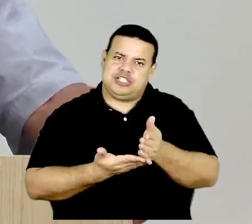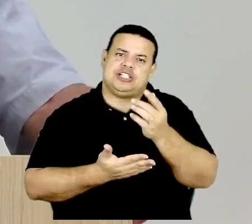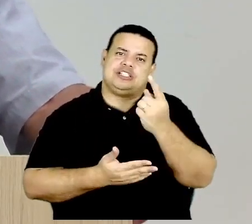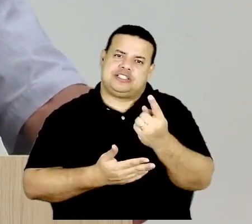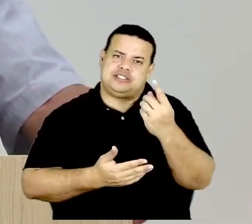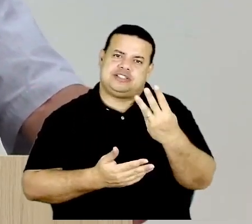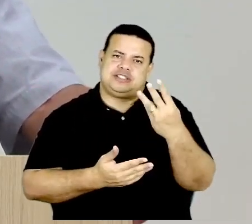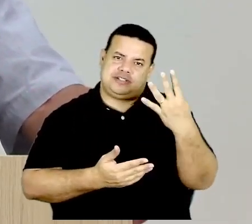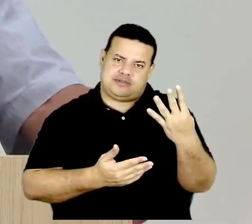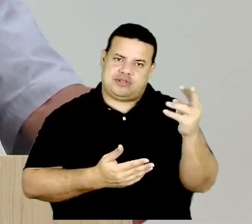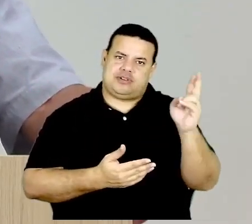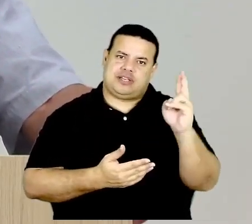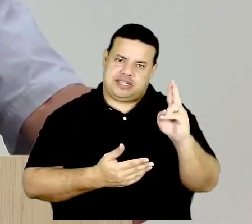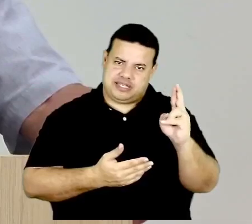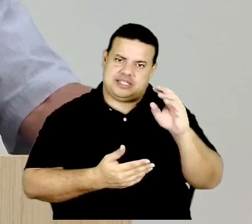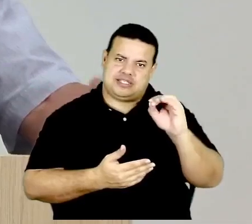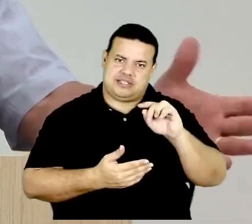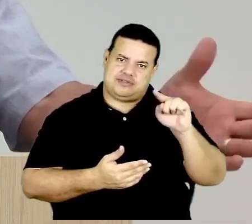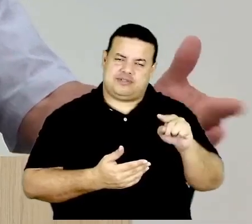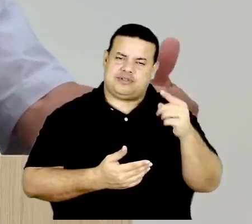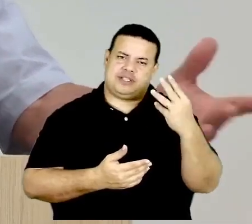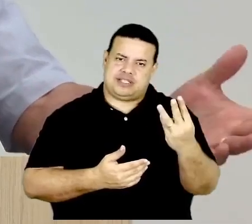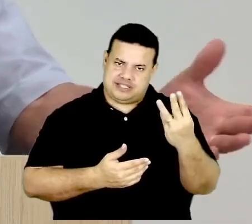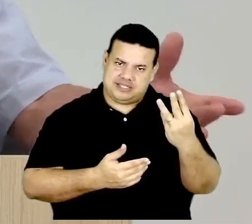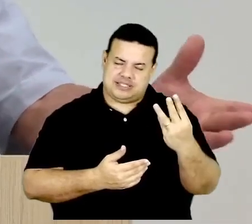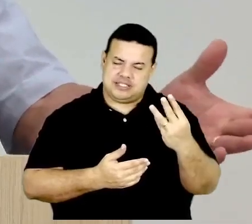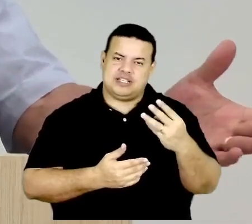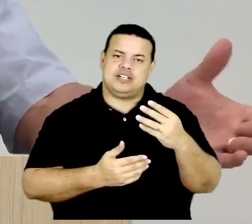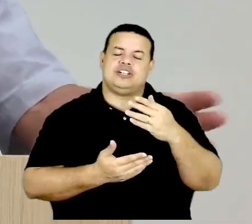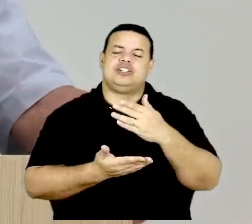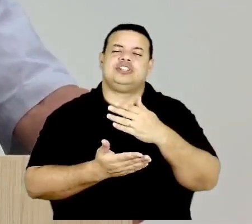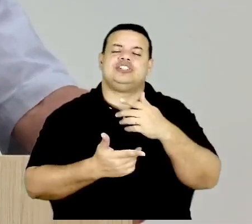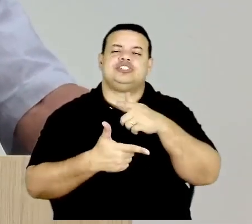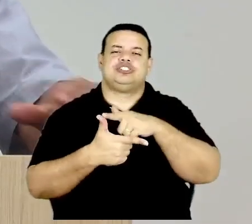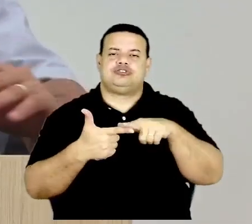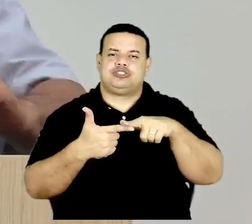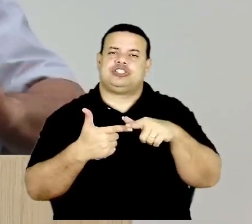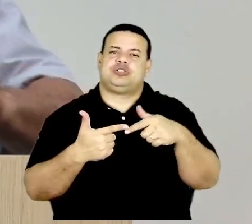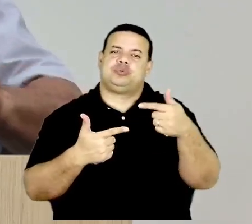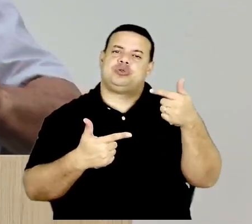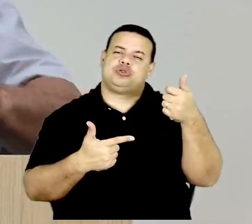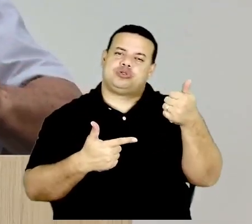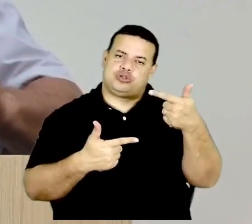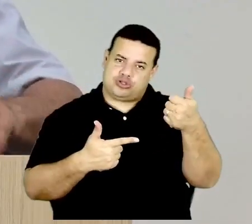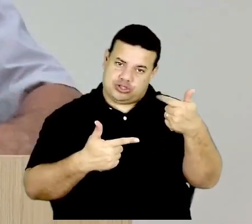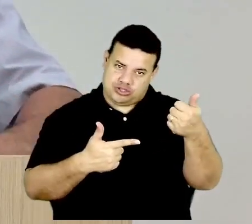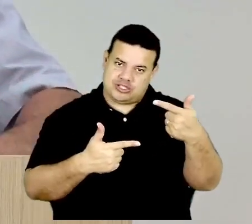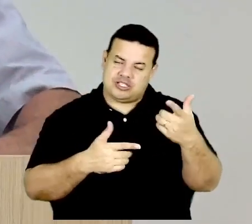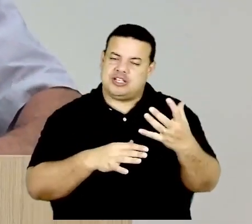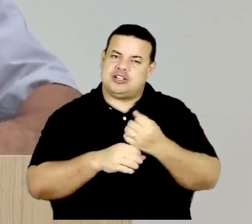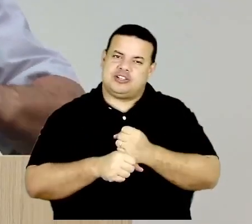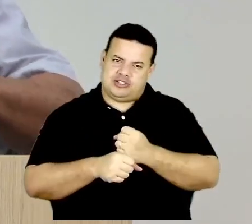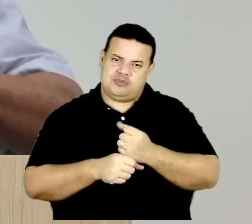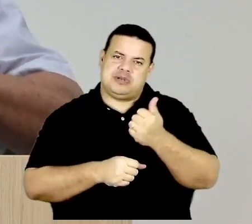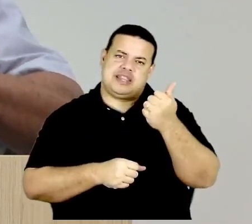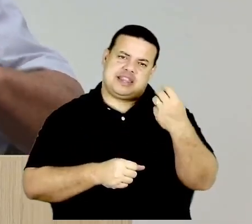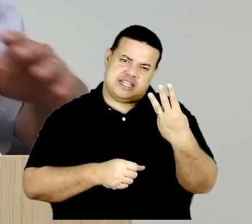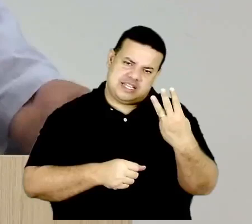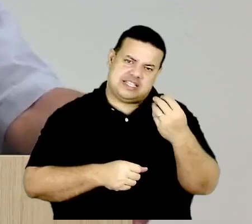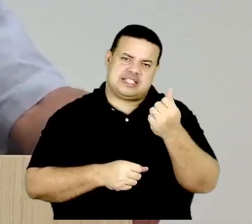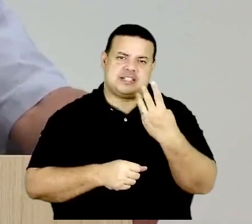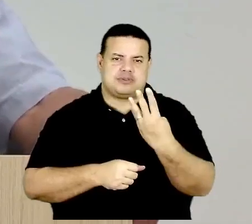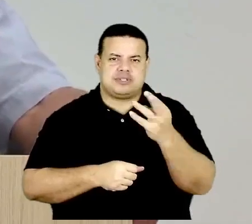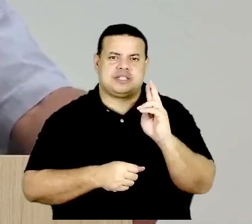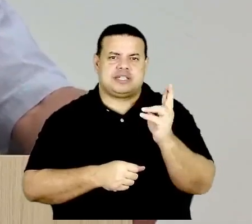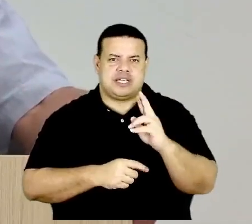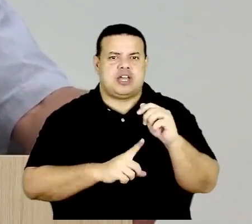R$134,03 e taxa de iluminação pública por 12, vai dar em torno de R$13, R$14 por mês, né? Então, é isso